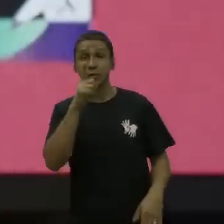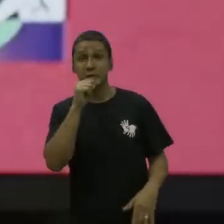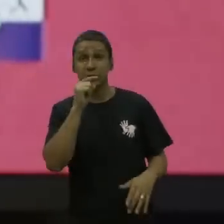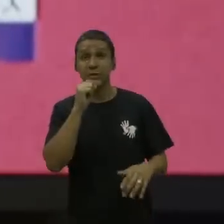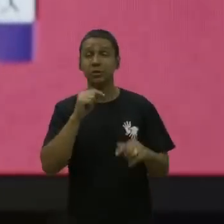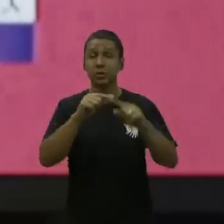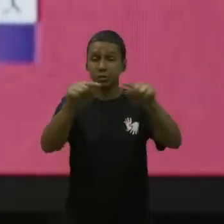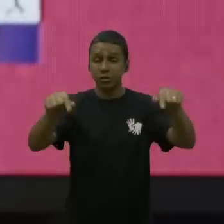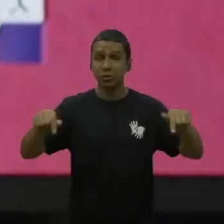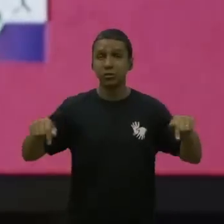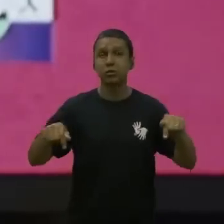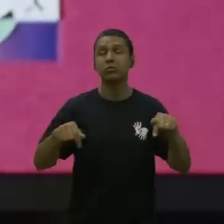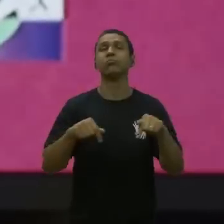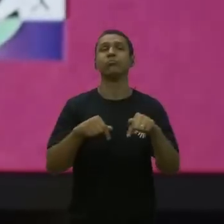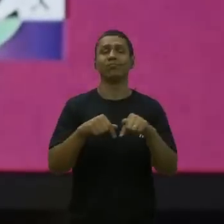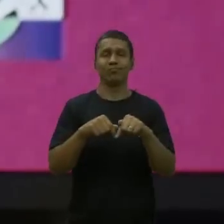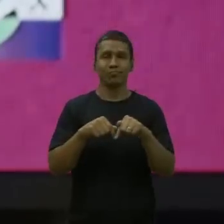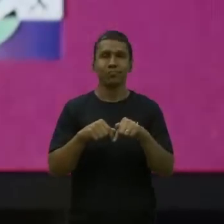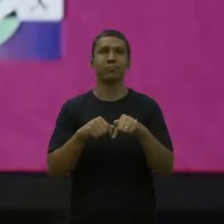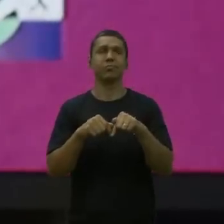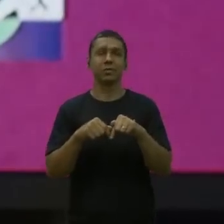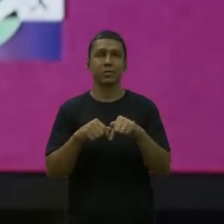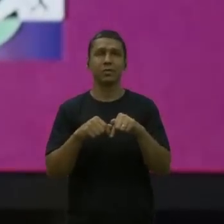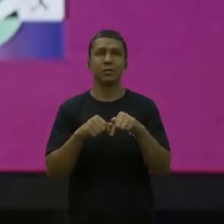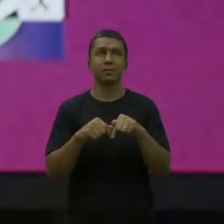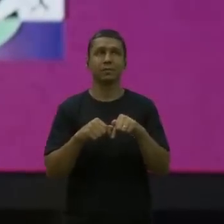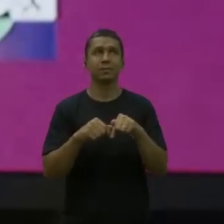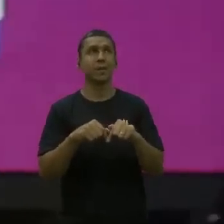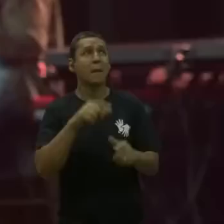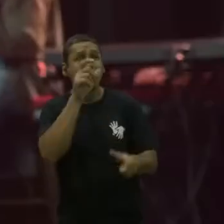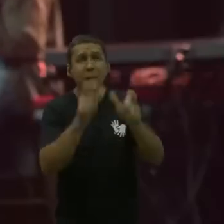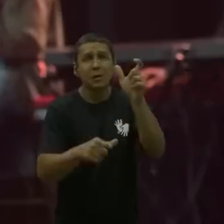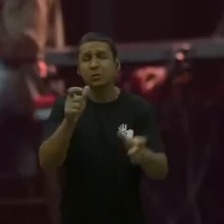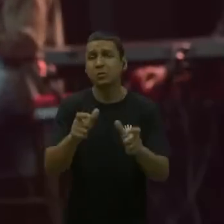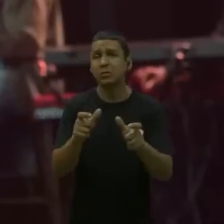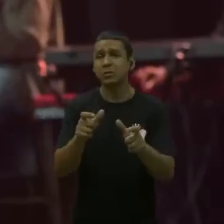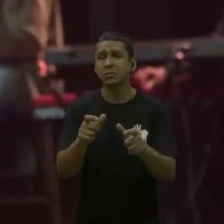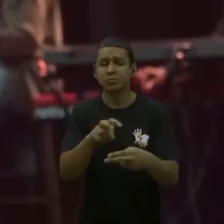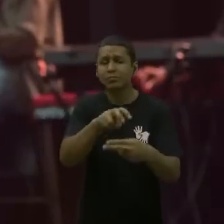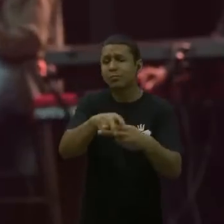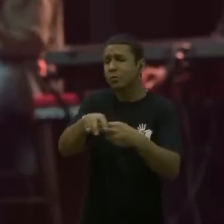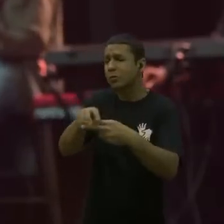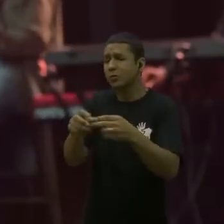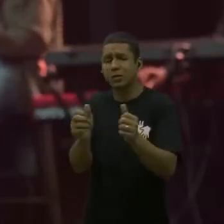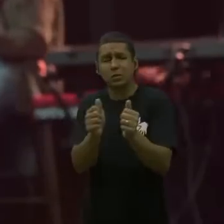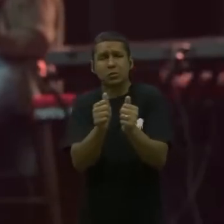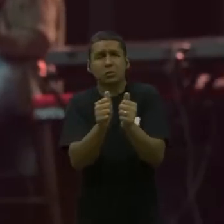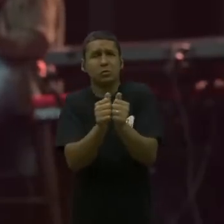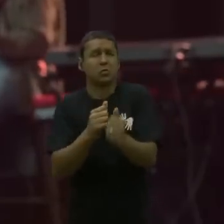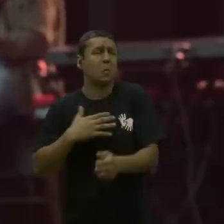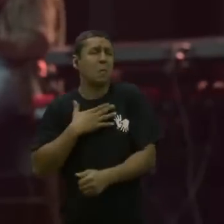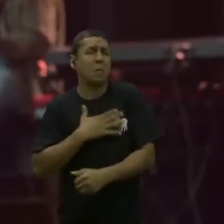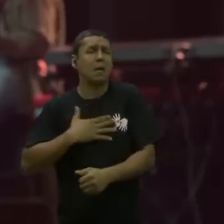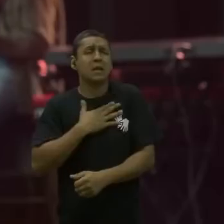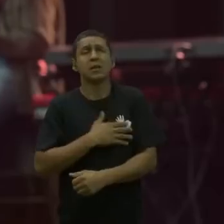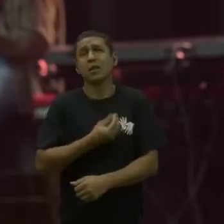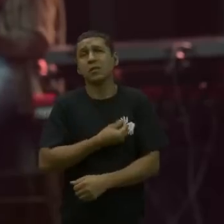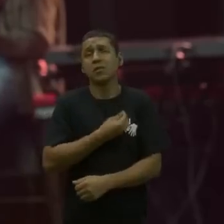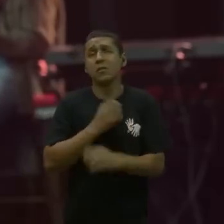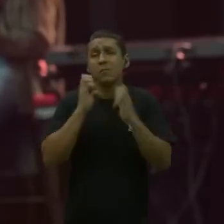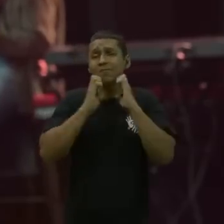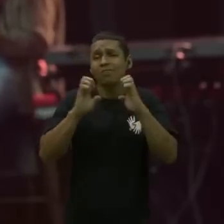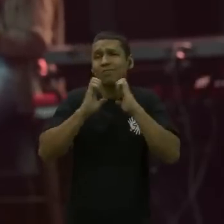Pessoas que não se sentam mais à mesa para comer, que não tem mais prazer de viver o que é o evangelho de